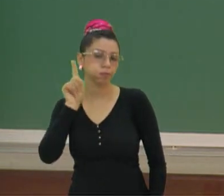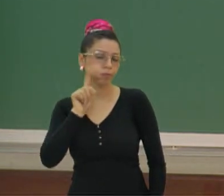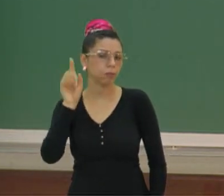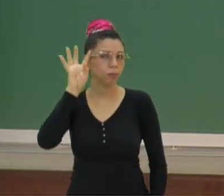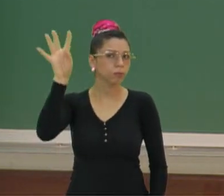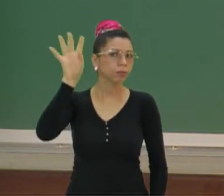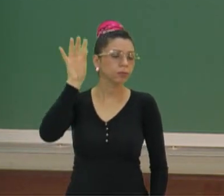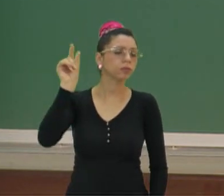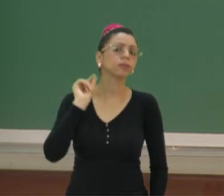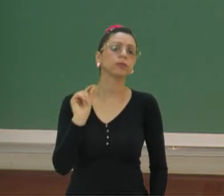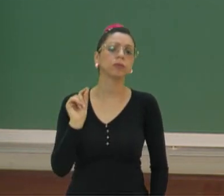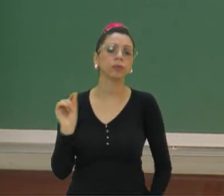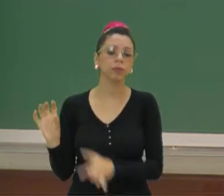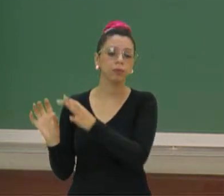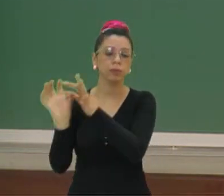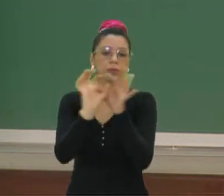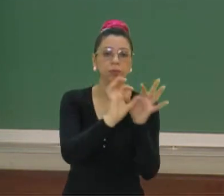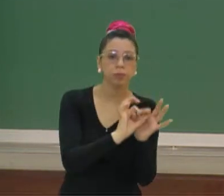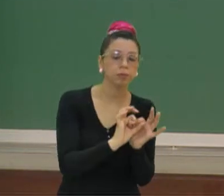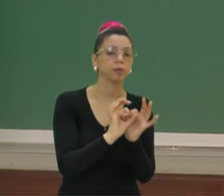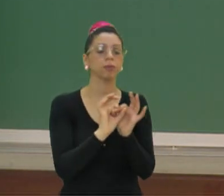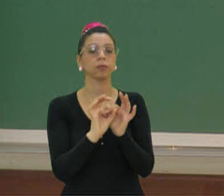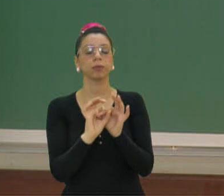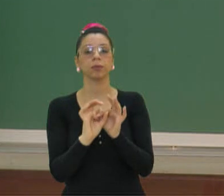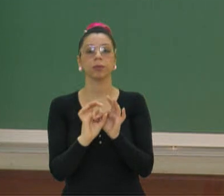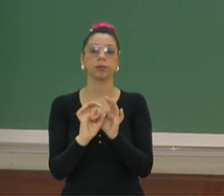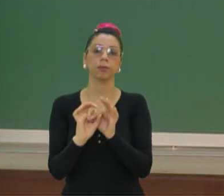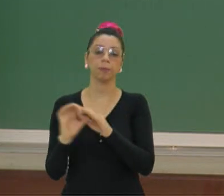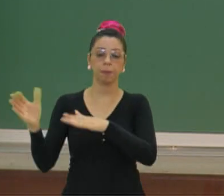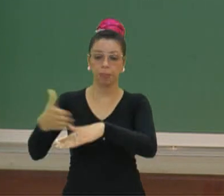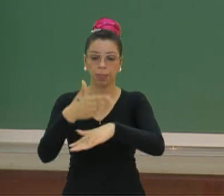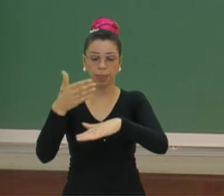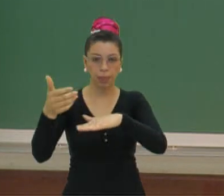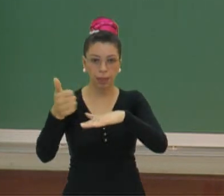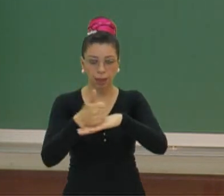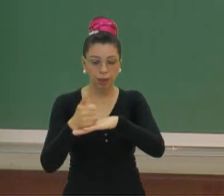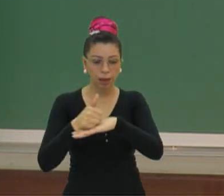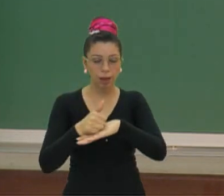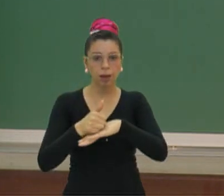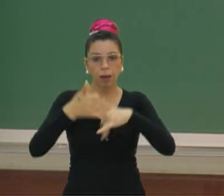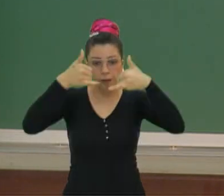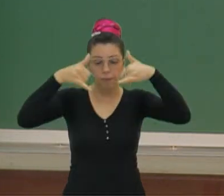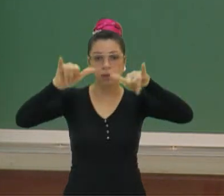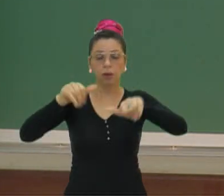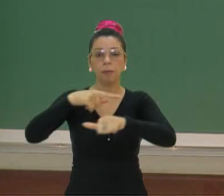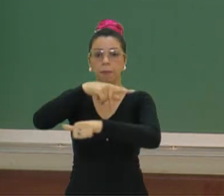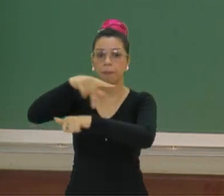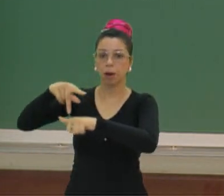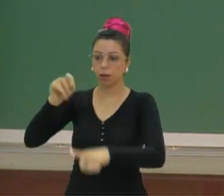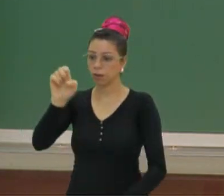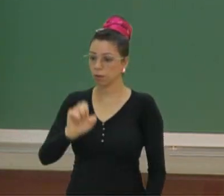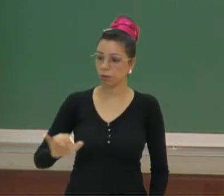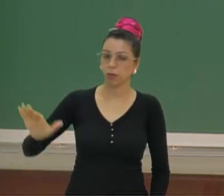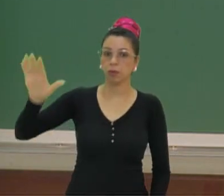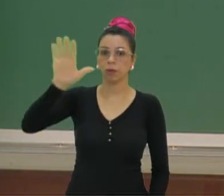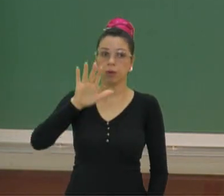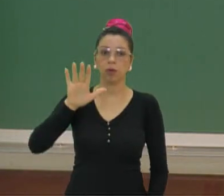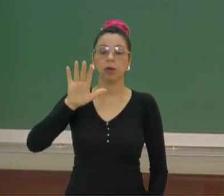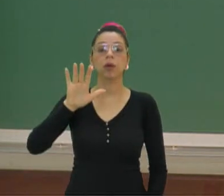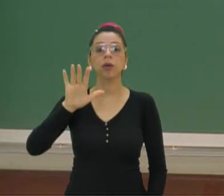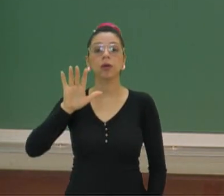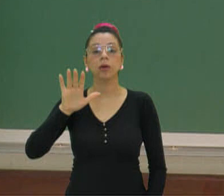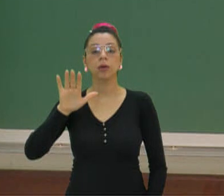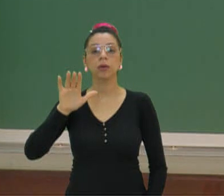mais naquele contexto da descolonização, de evitar que novamente os países europeus fizessem das